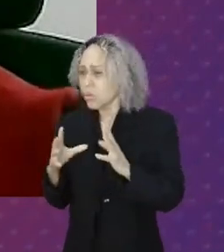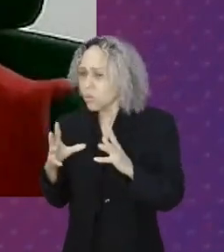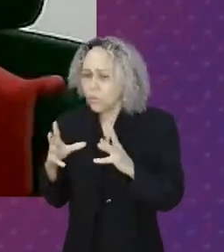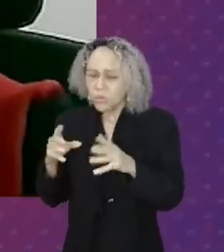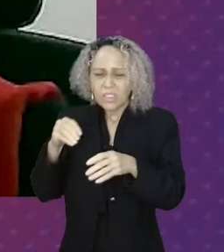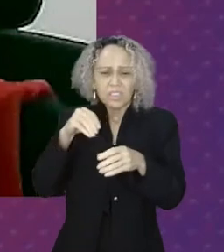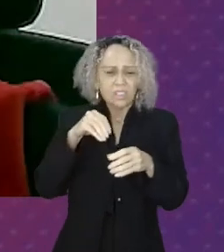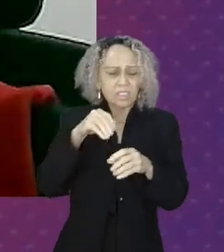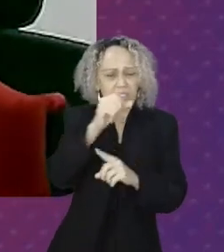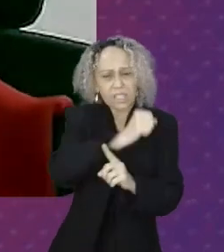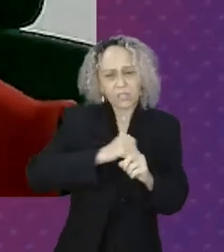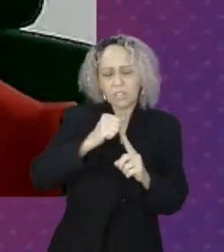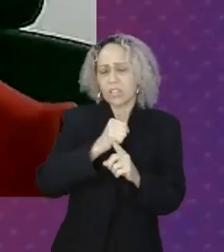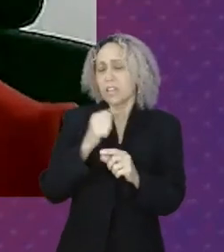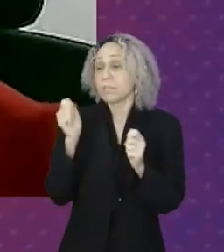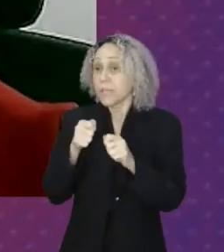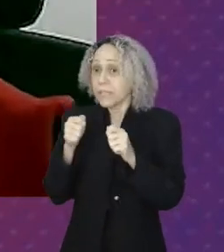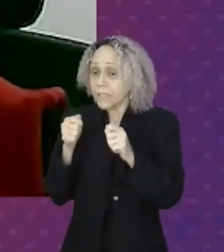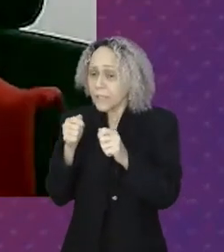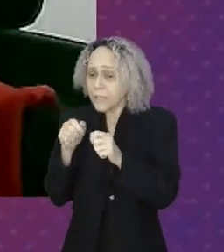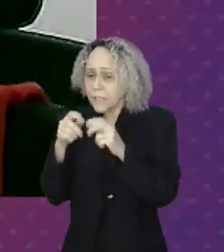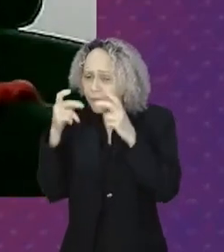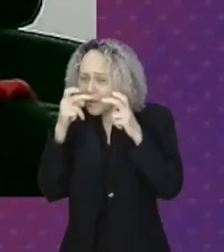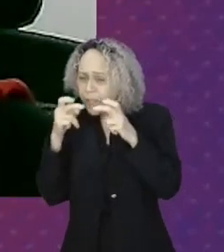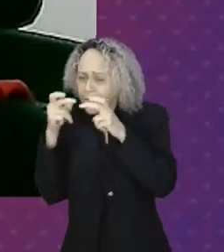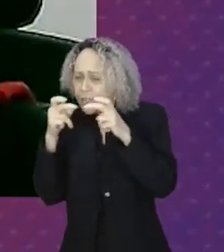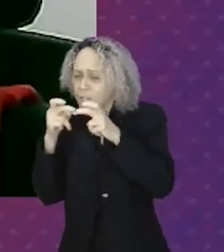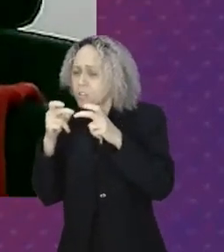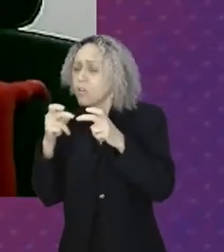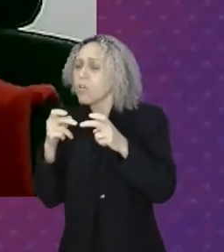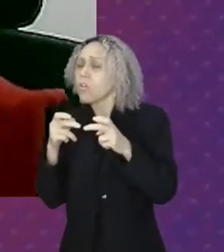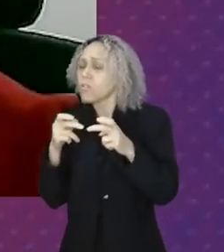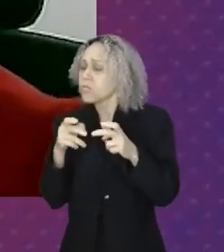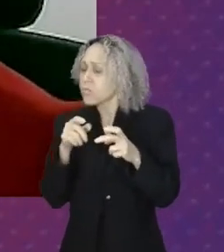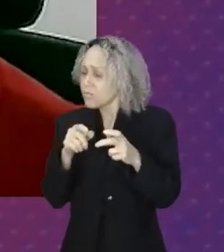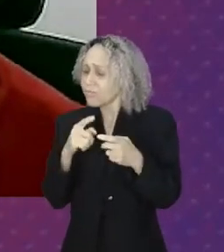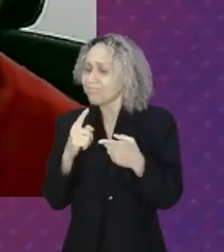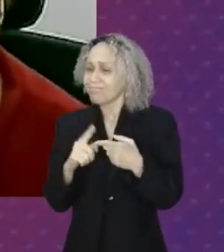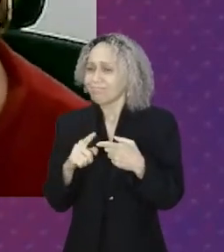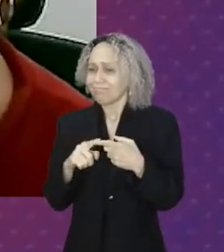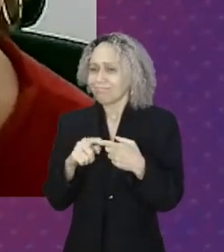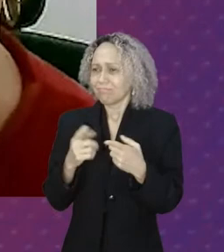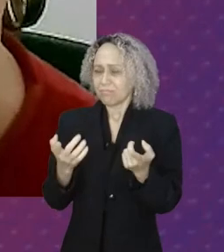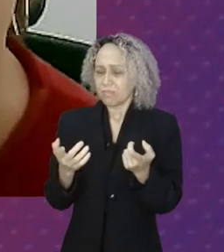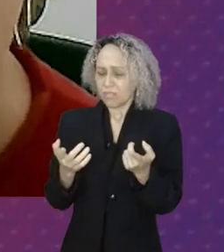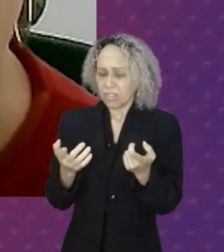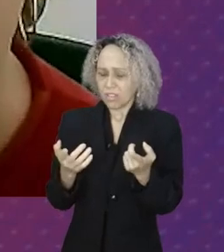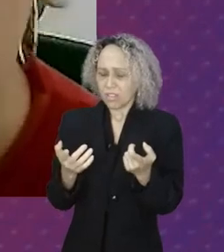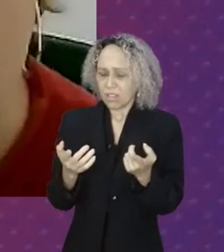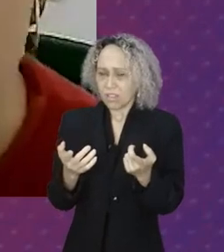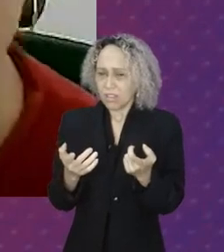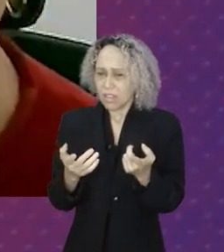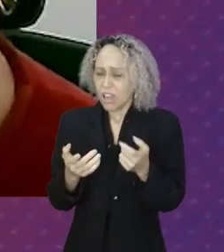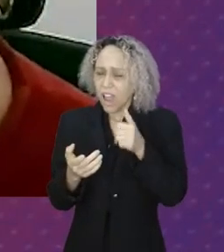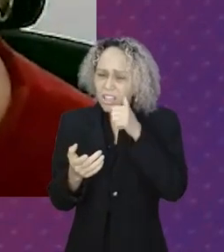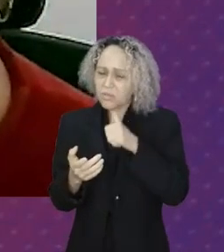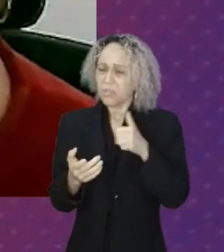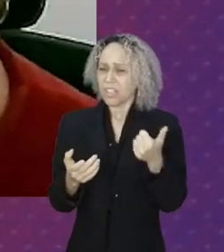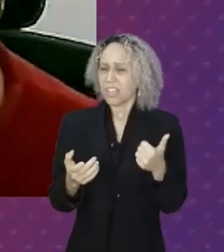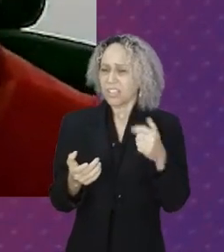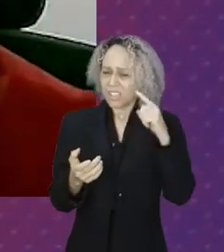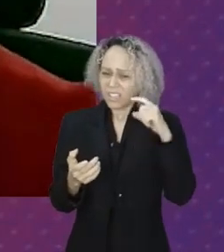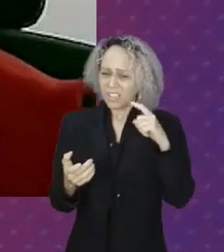todo. O espaço da mídia, a falta de recursos para as procuradorias da mulher,